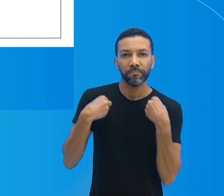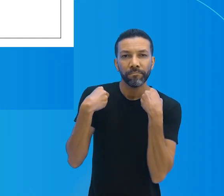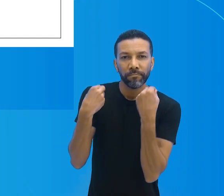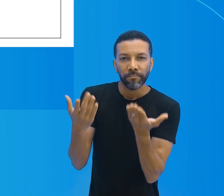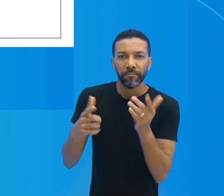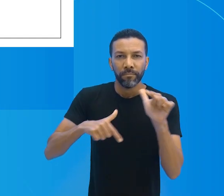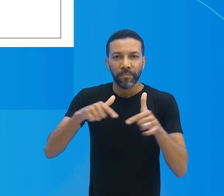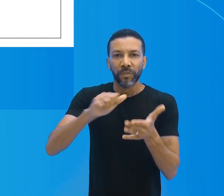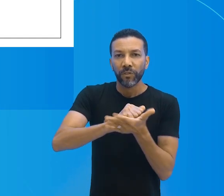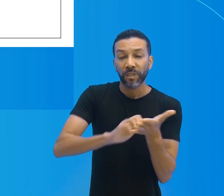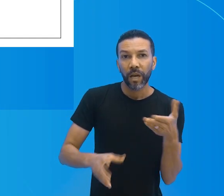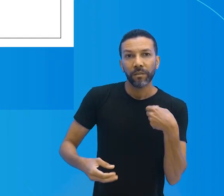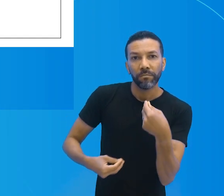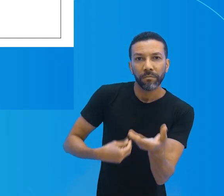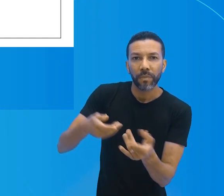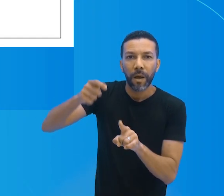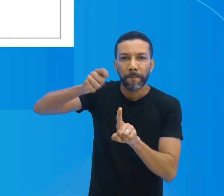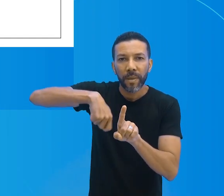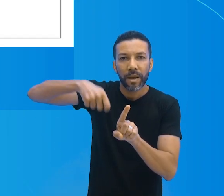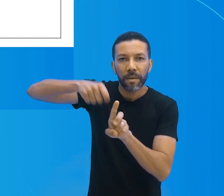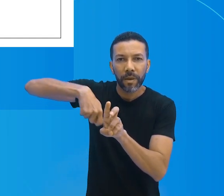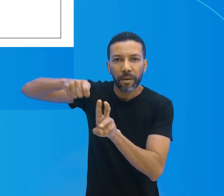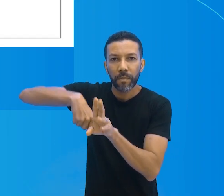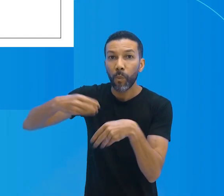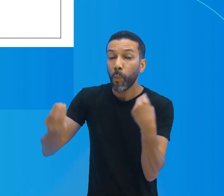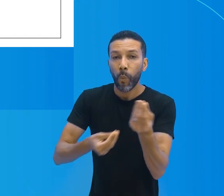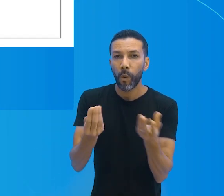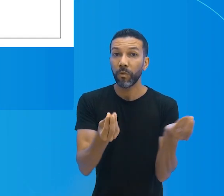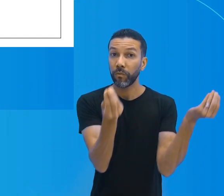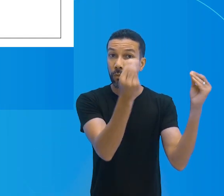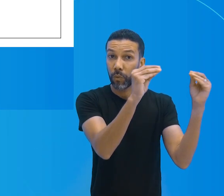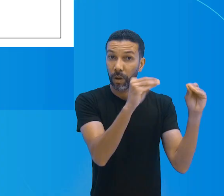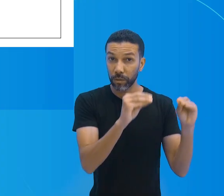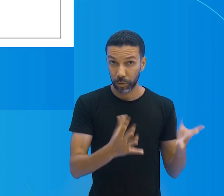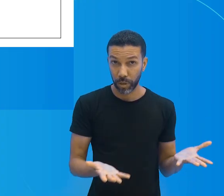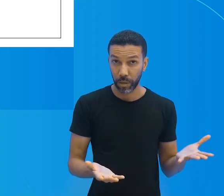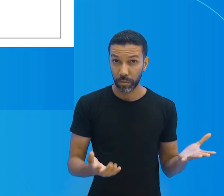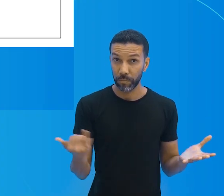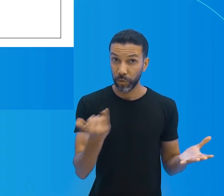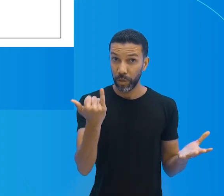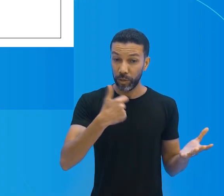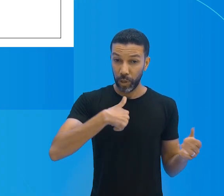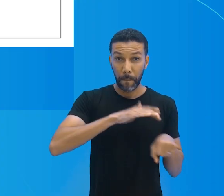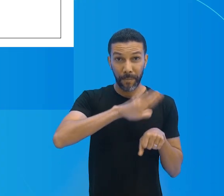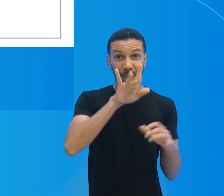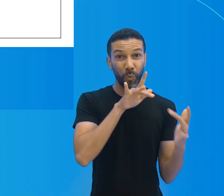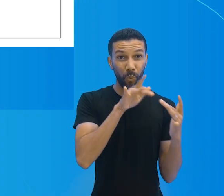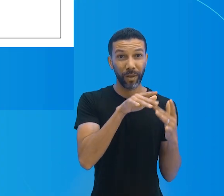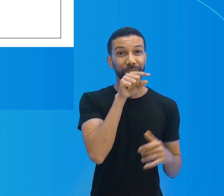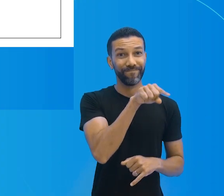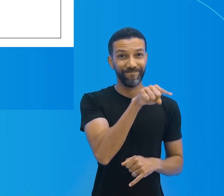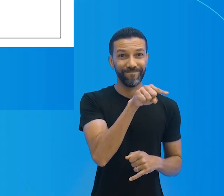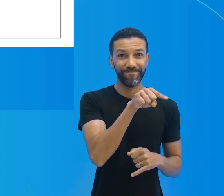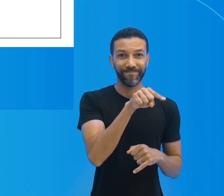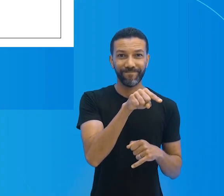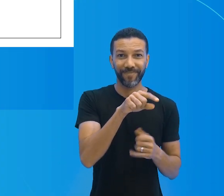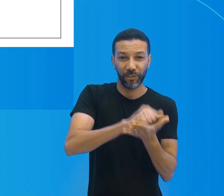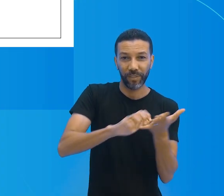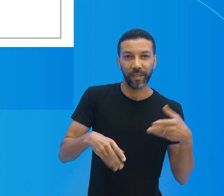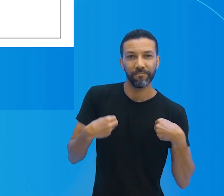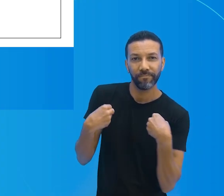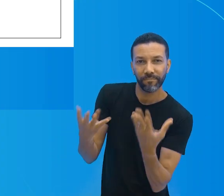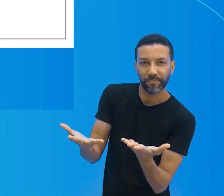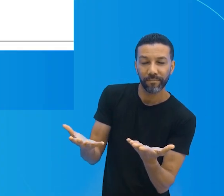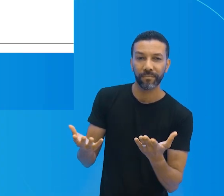todo, é essa atividade, é esse cadastro que o servidor vai estar mais familiarizado, né? Para que